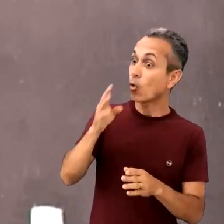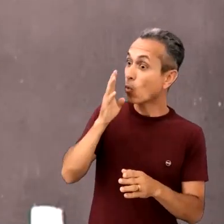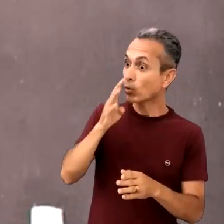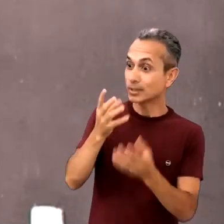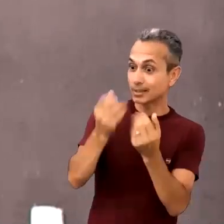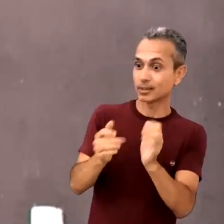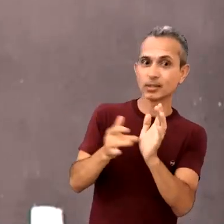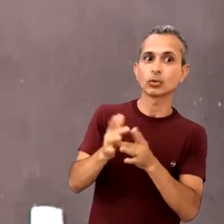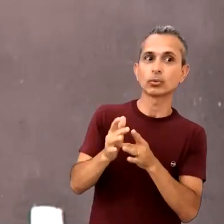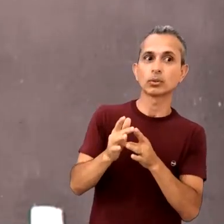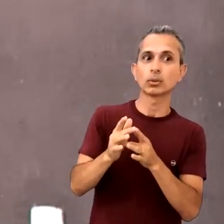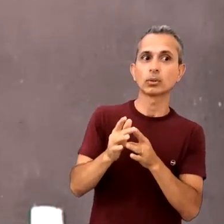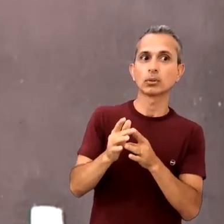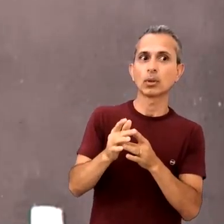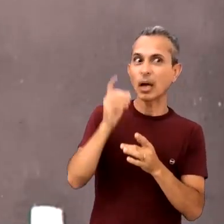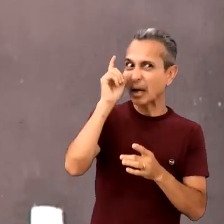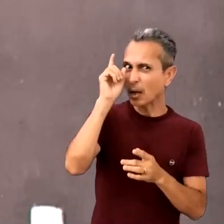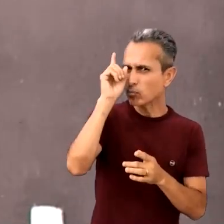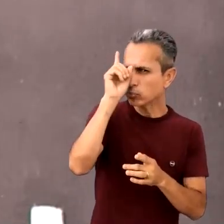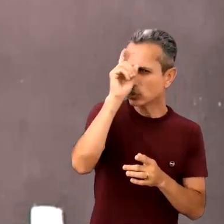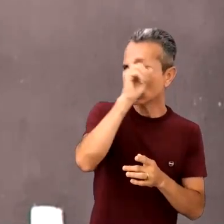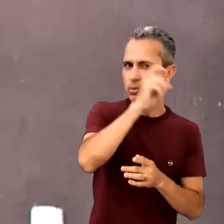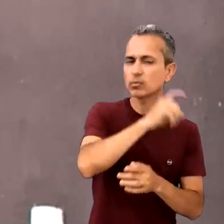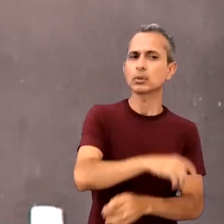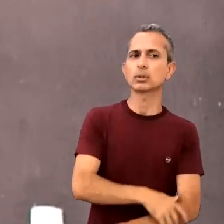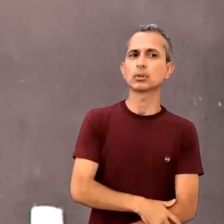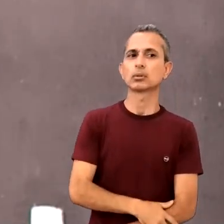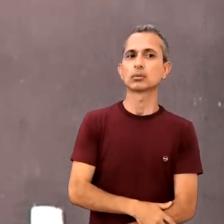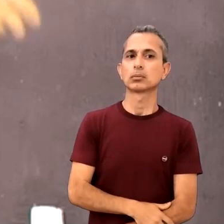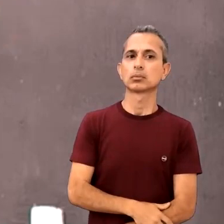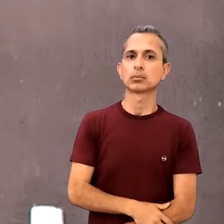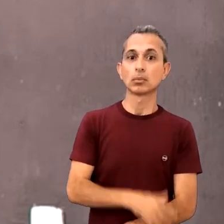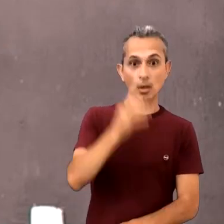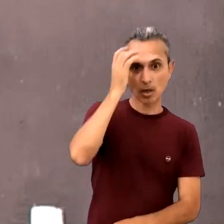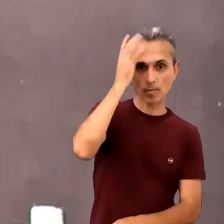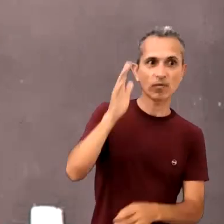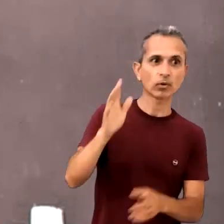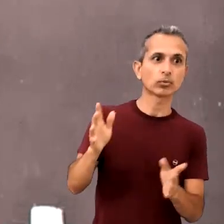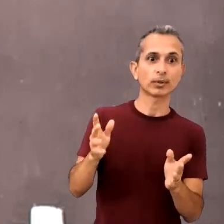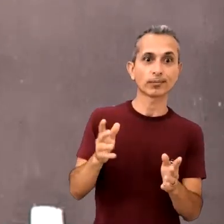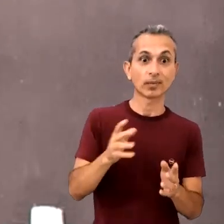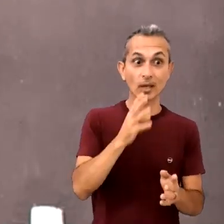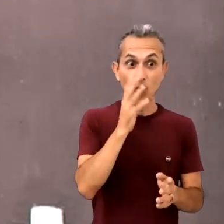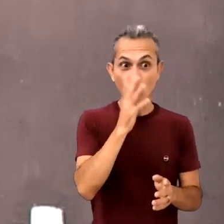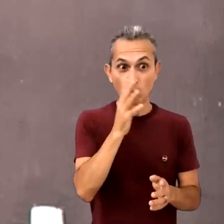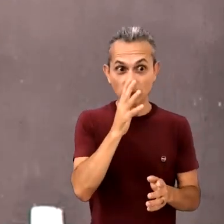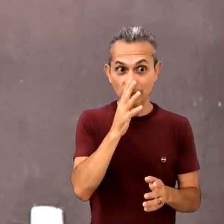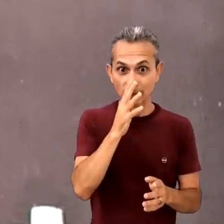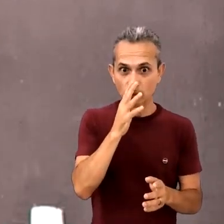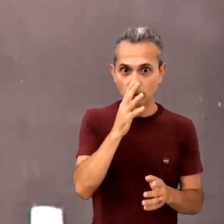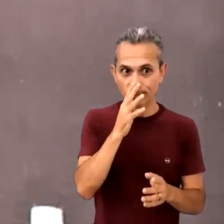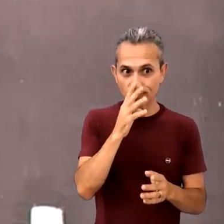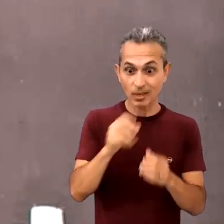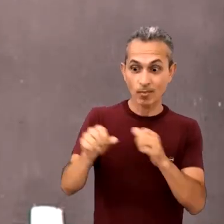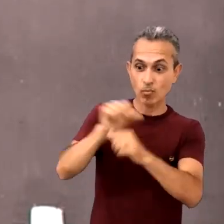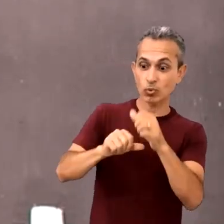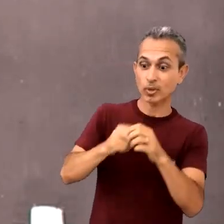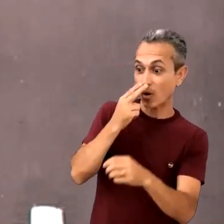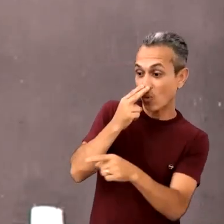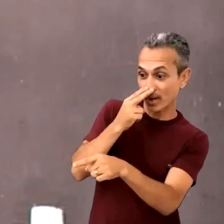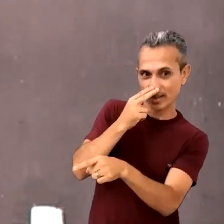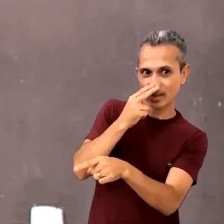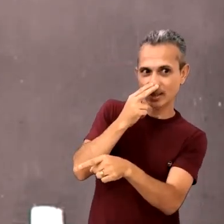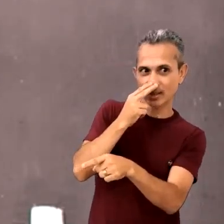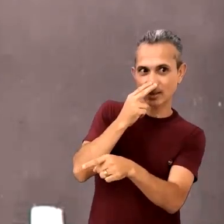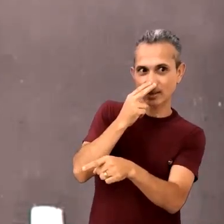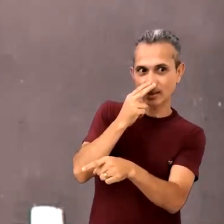Sabe por quê? Porque o crente que faz isso, ele já está em desobediência. Então, como é que um crente desobediente vai achar que ele tem moral para evangelizar